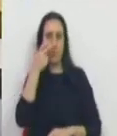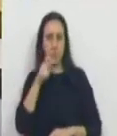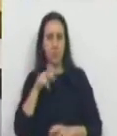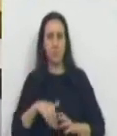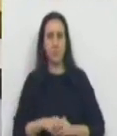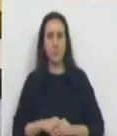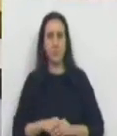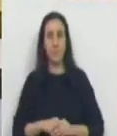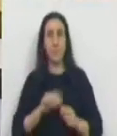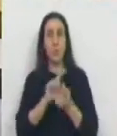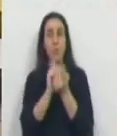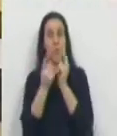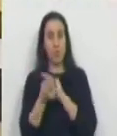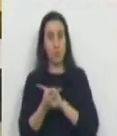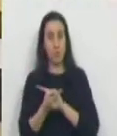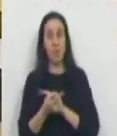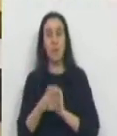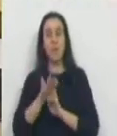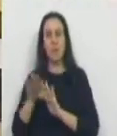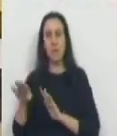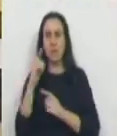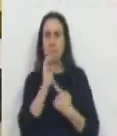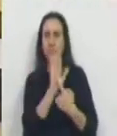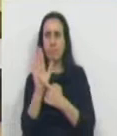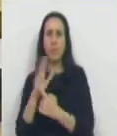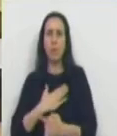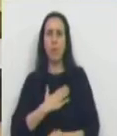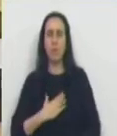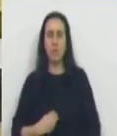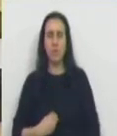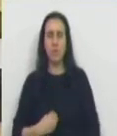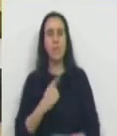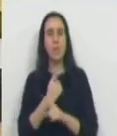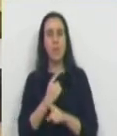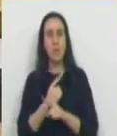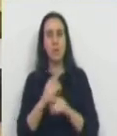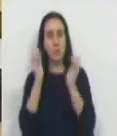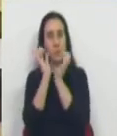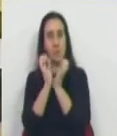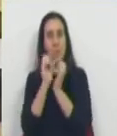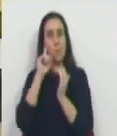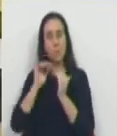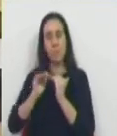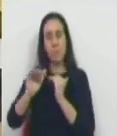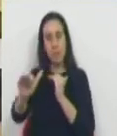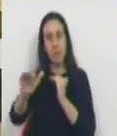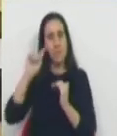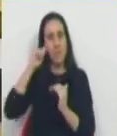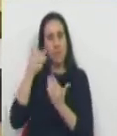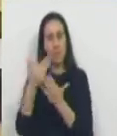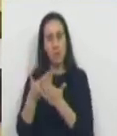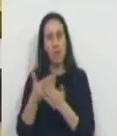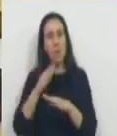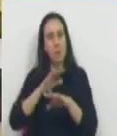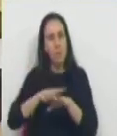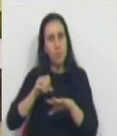Ao contrário do que a direita gosta de insinuar, as ameaças à sustentabilidade da segurança social não resultam